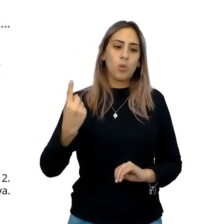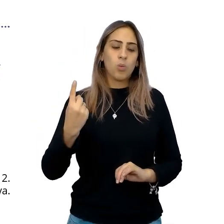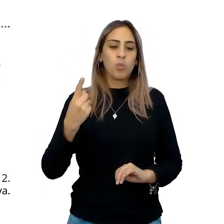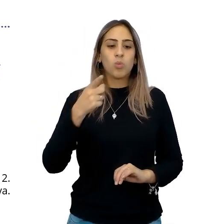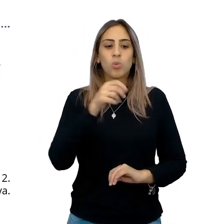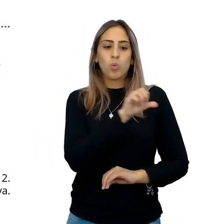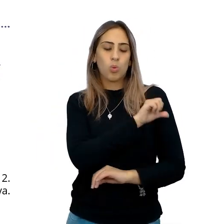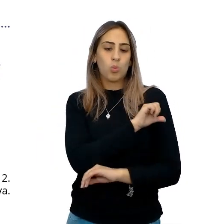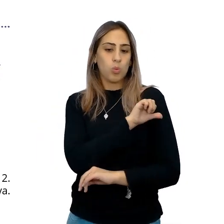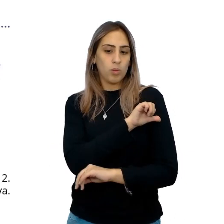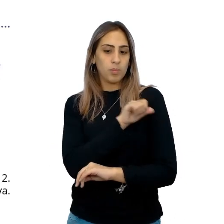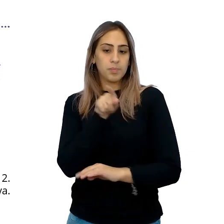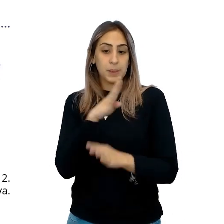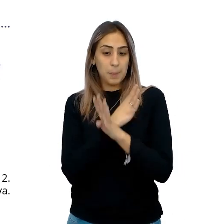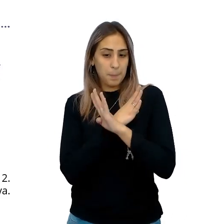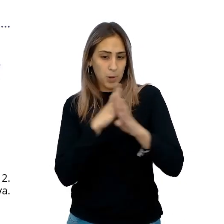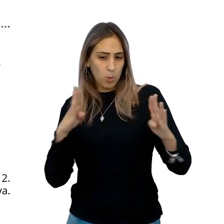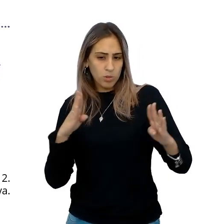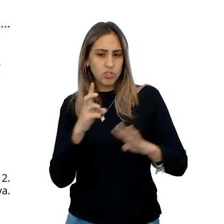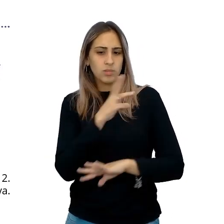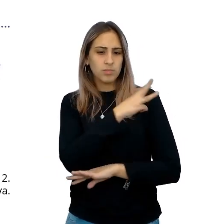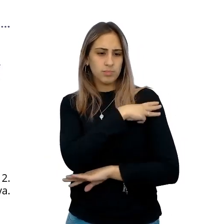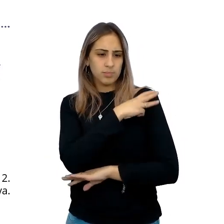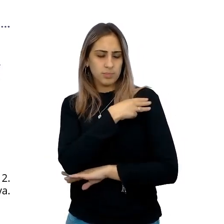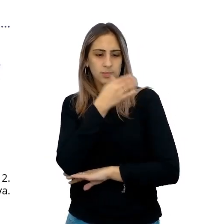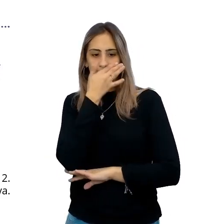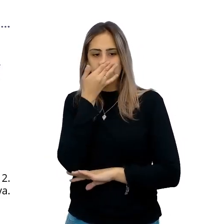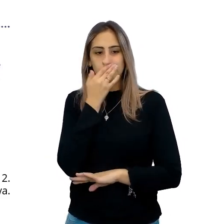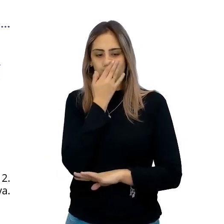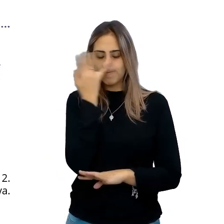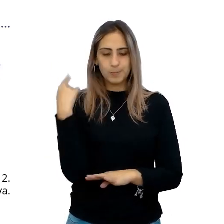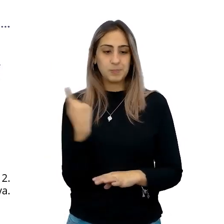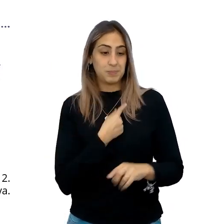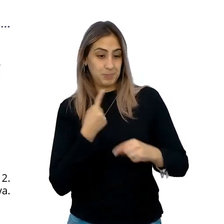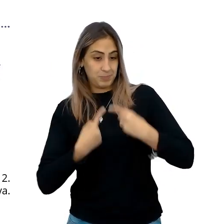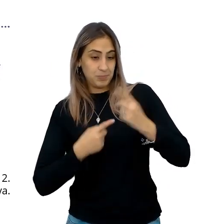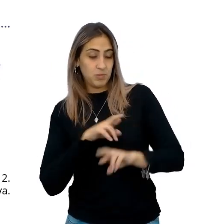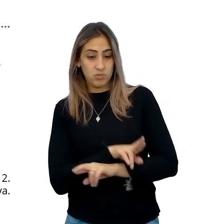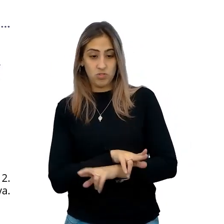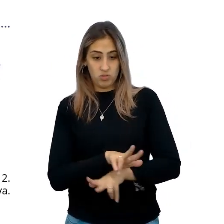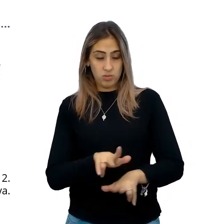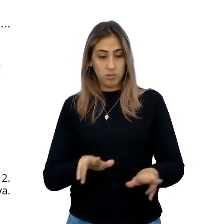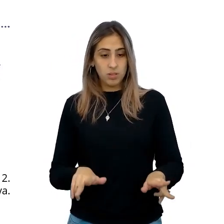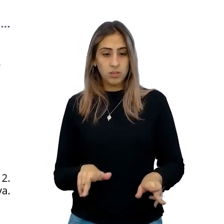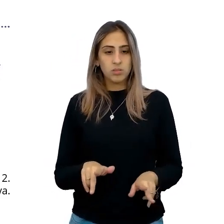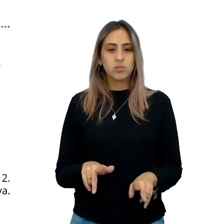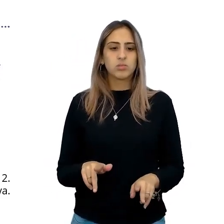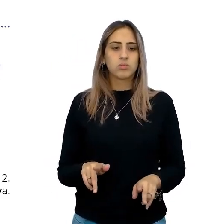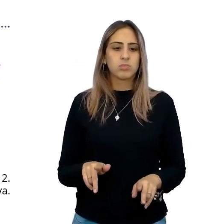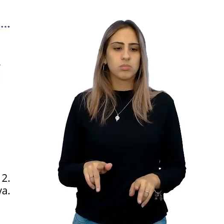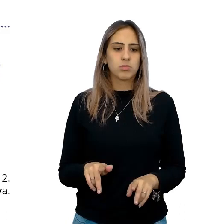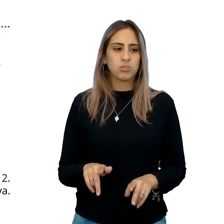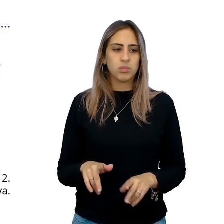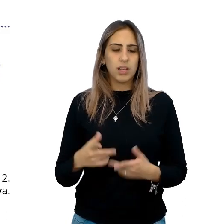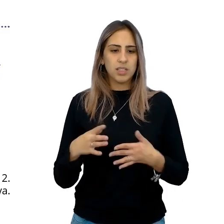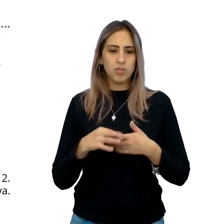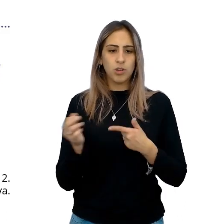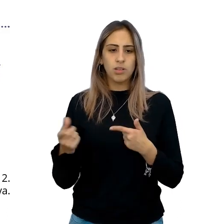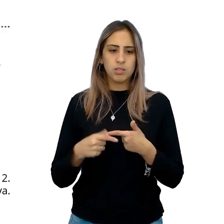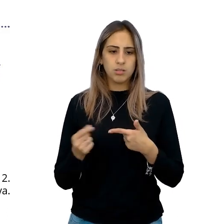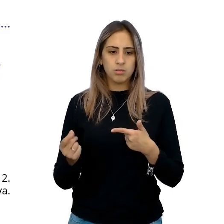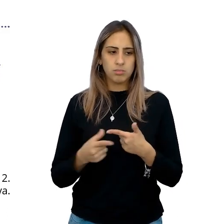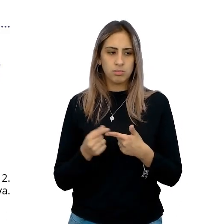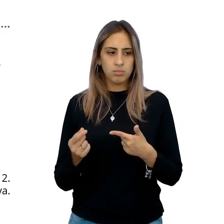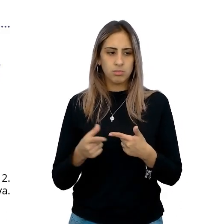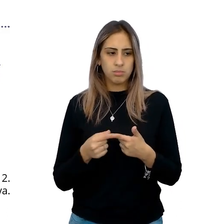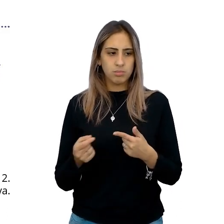ano. Lá na biologia, na 3ª série, vamos discutir sobre diversidade dos vegetais, tá bem? Já